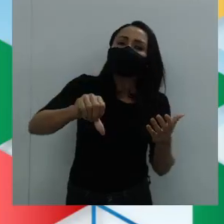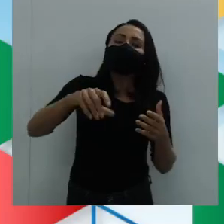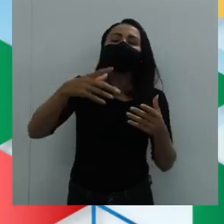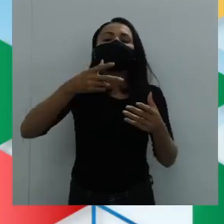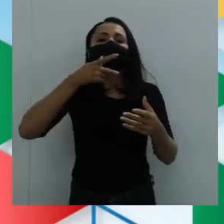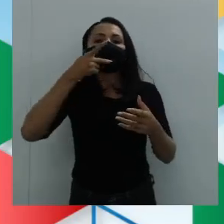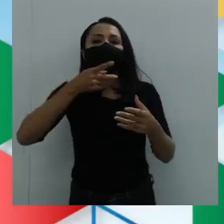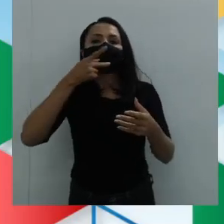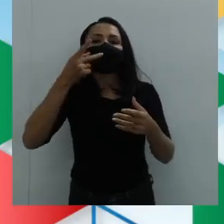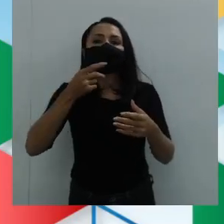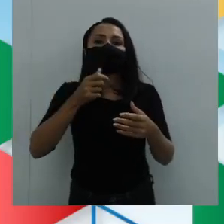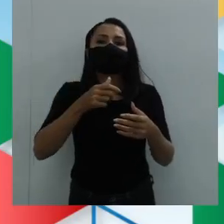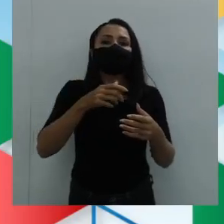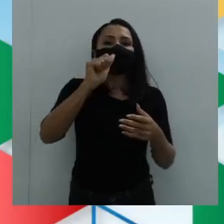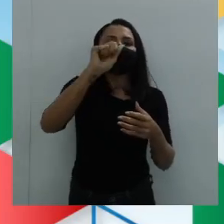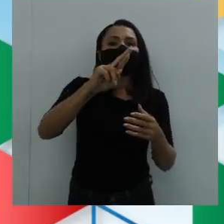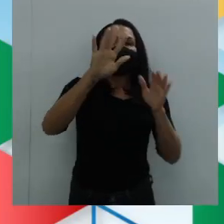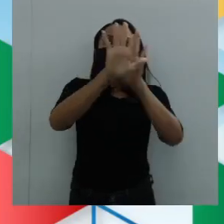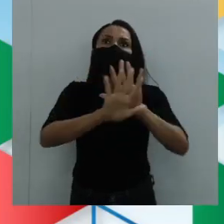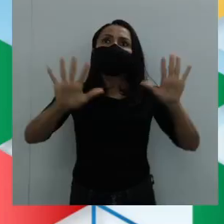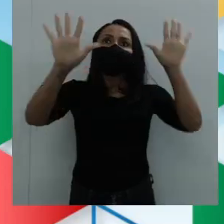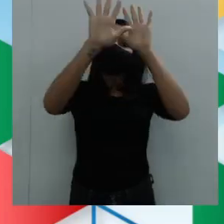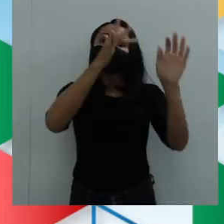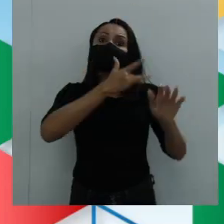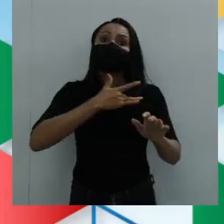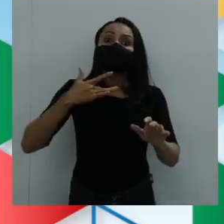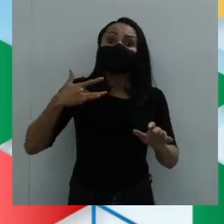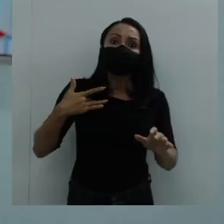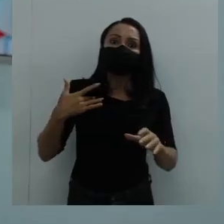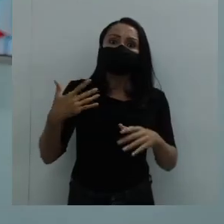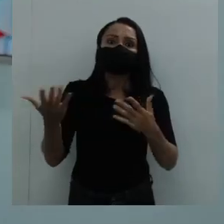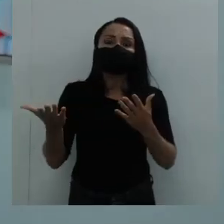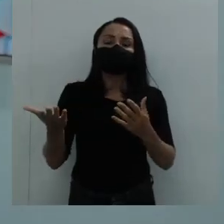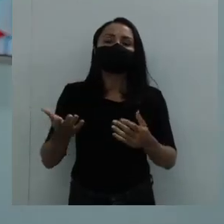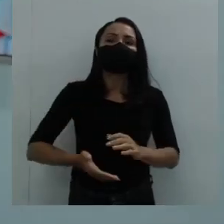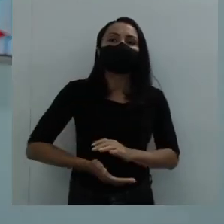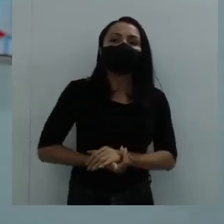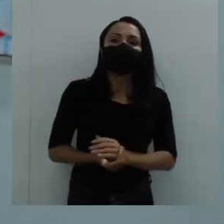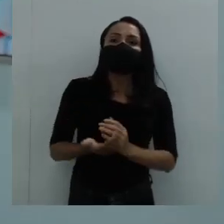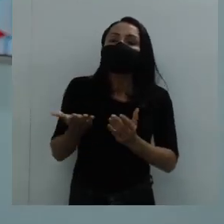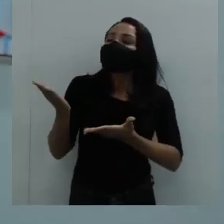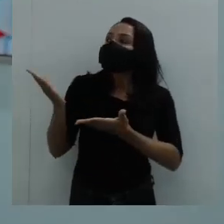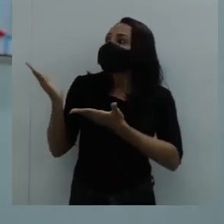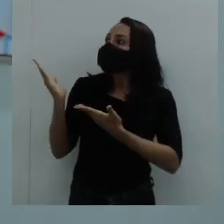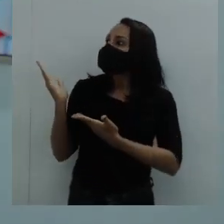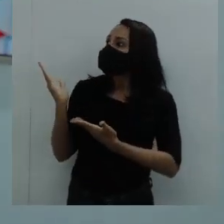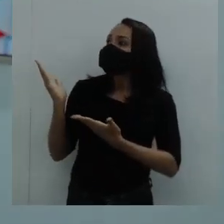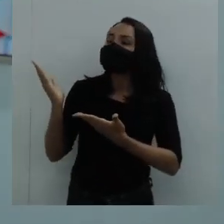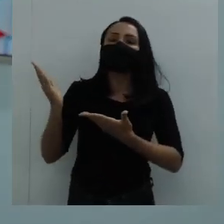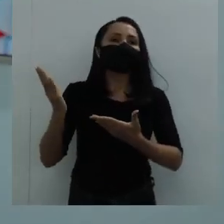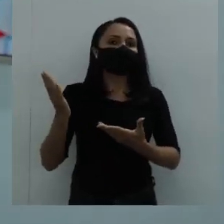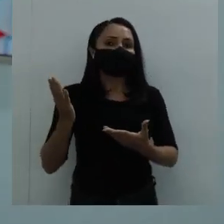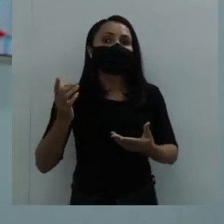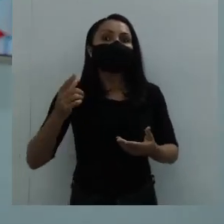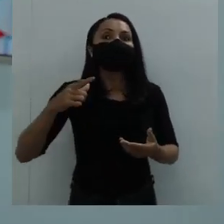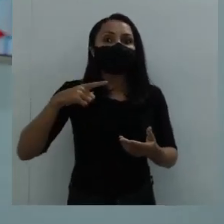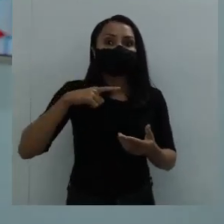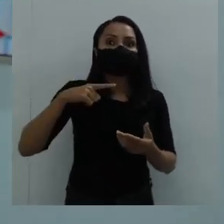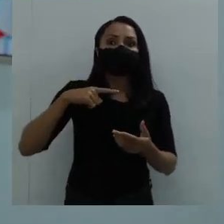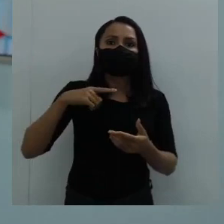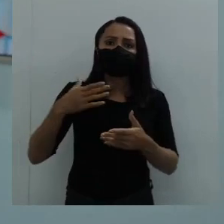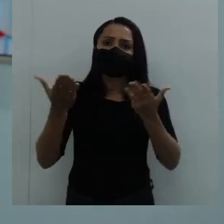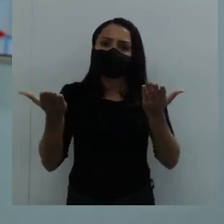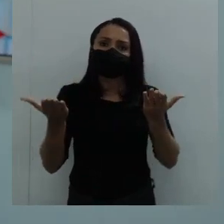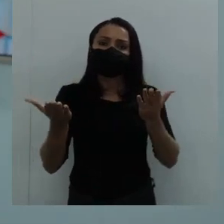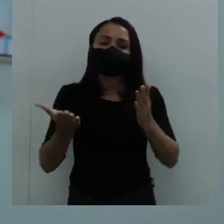sobre ar e saúde. Né? Aí na telinha, observa, né, que tem, né, tirado da